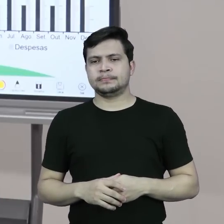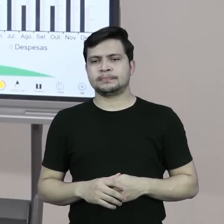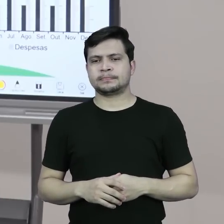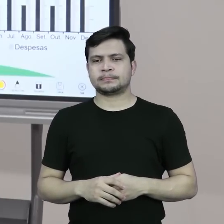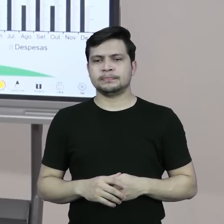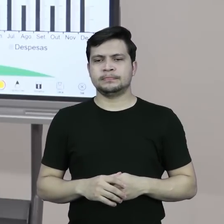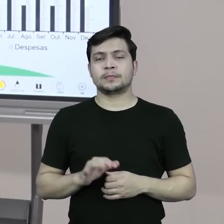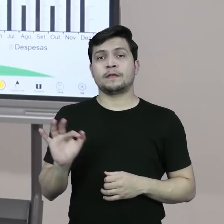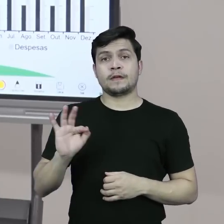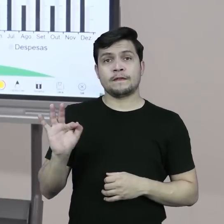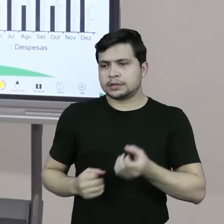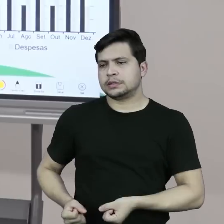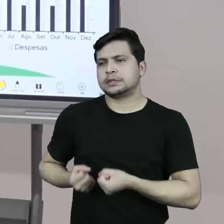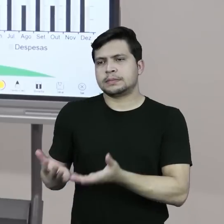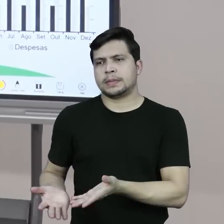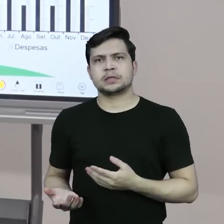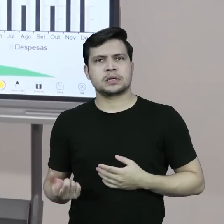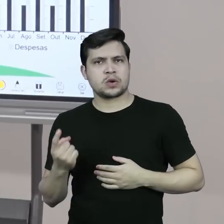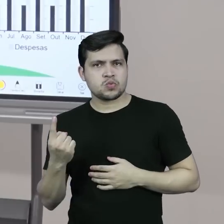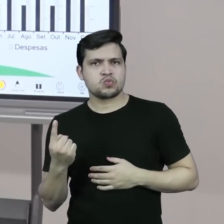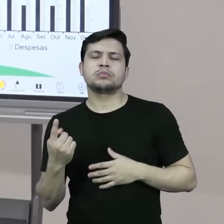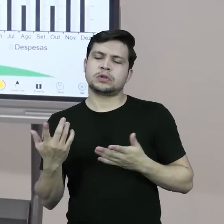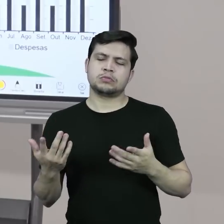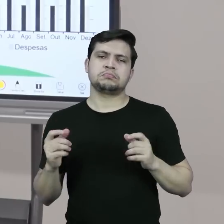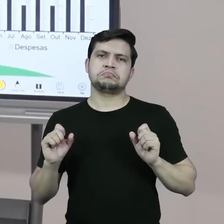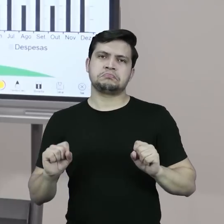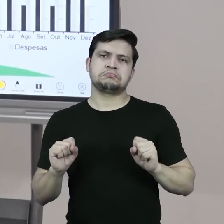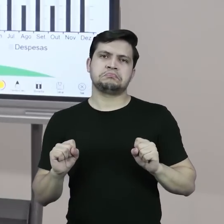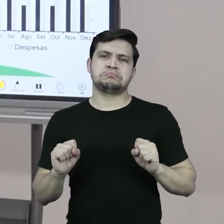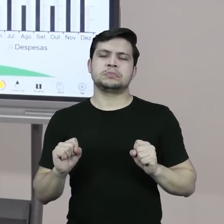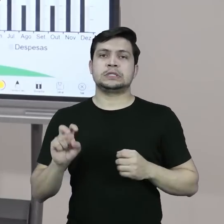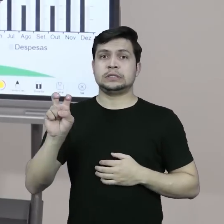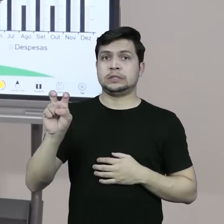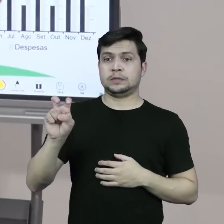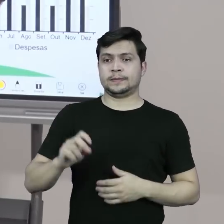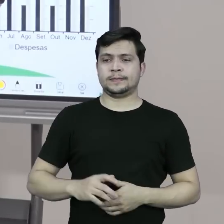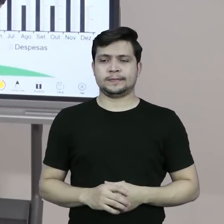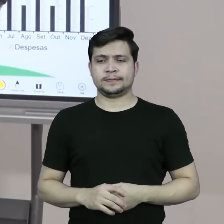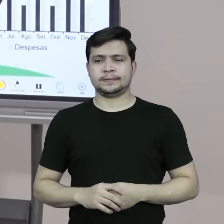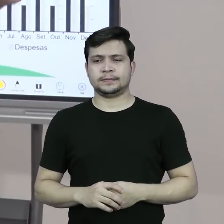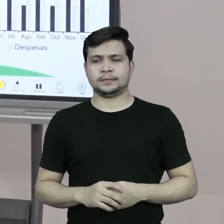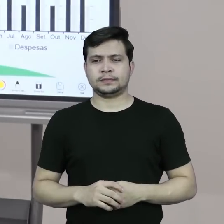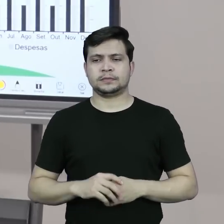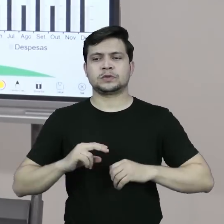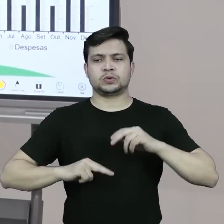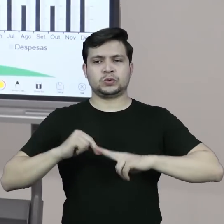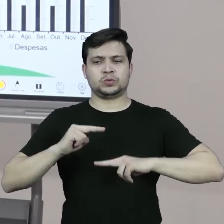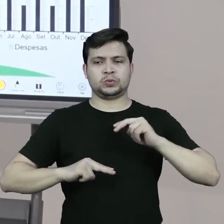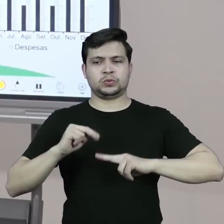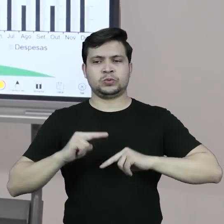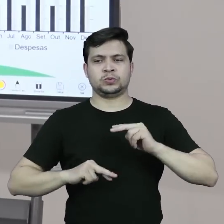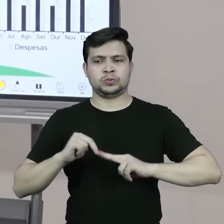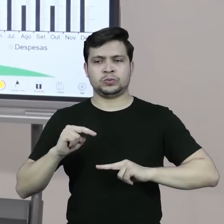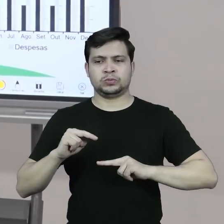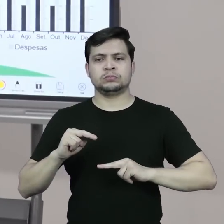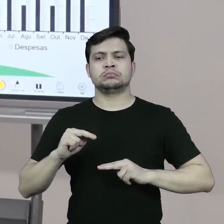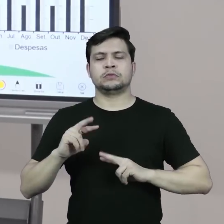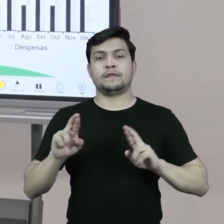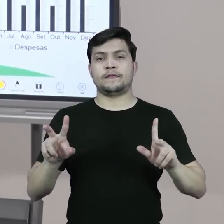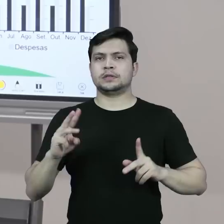é 7. Tranquilo? Agora, se essa minha quantidade for par, aí eu não vou ter mais apenas um